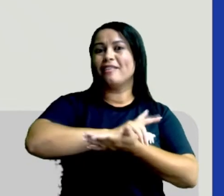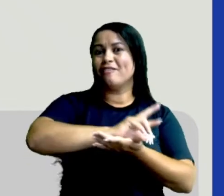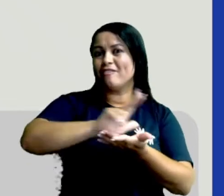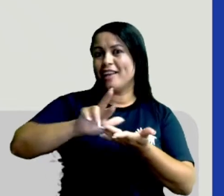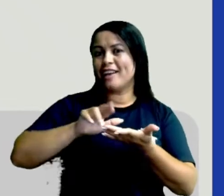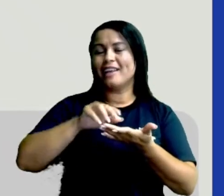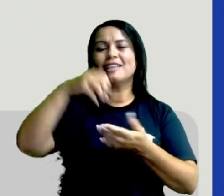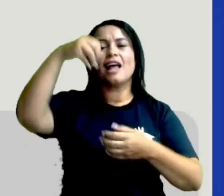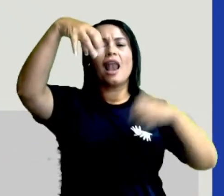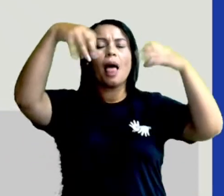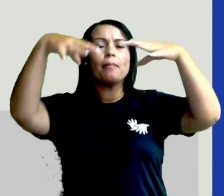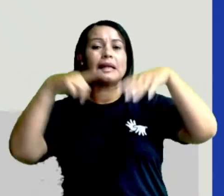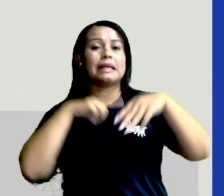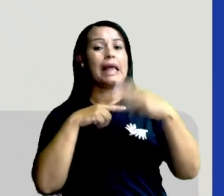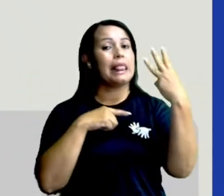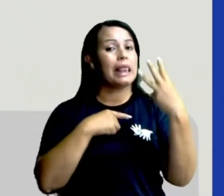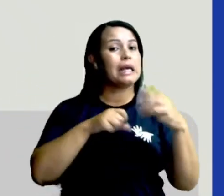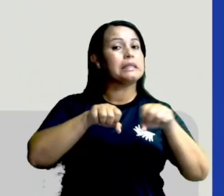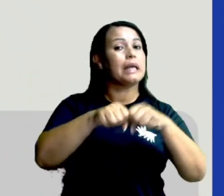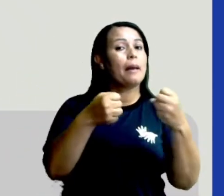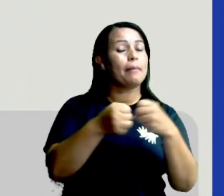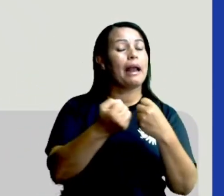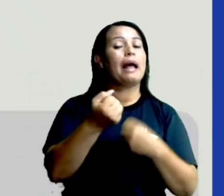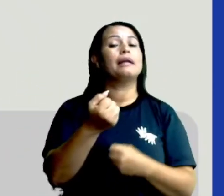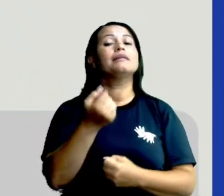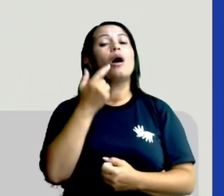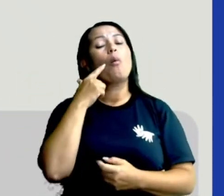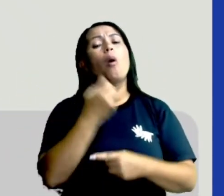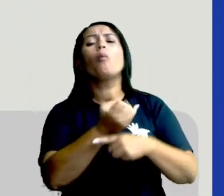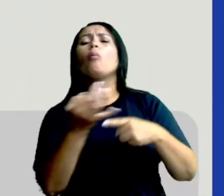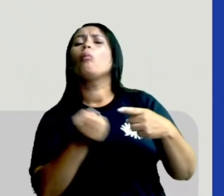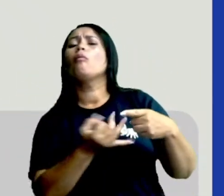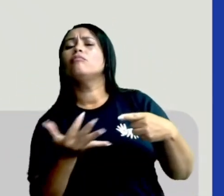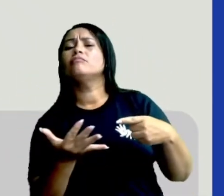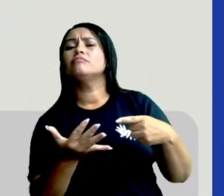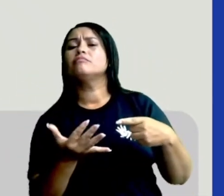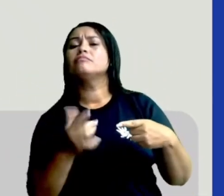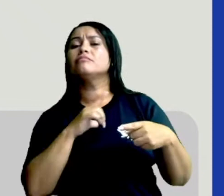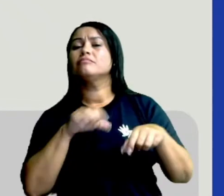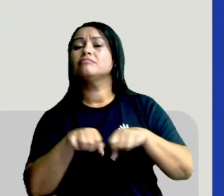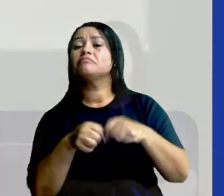quebradas. Qual é a fração que representa a quantidade de lâmpadas quebradas?